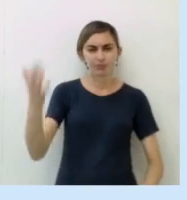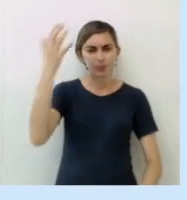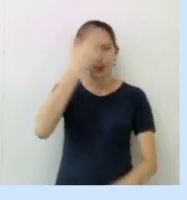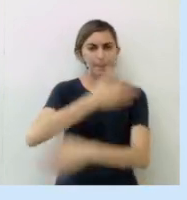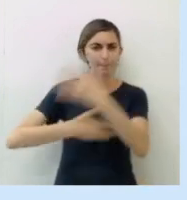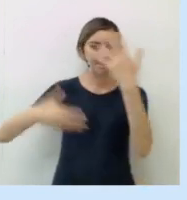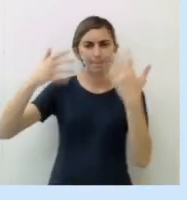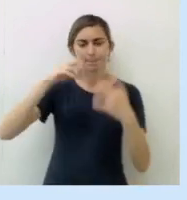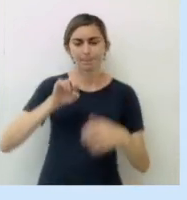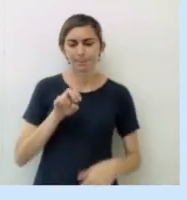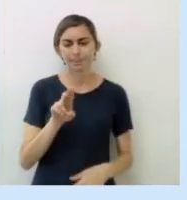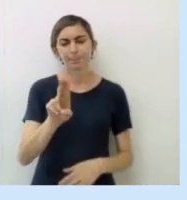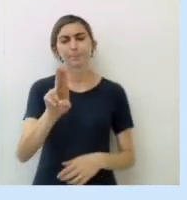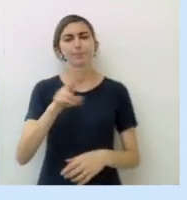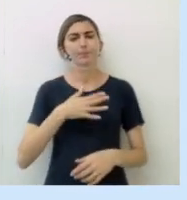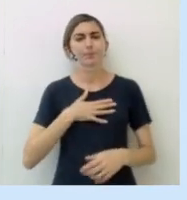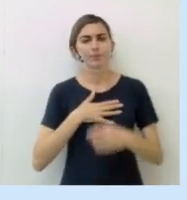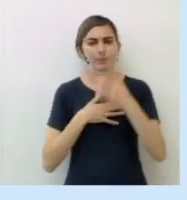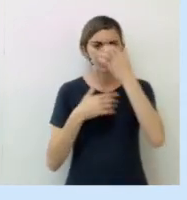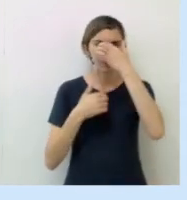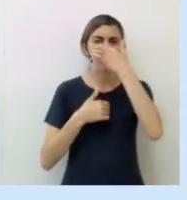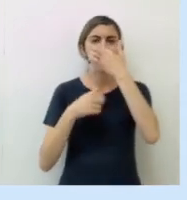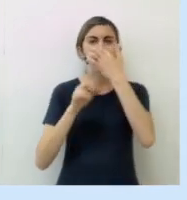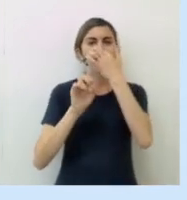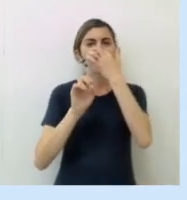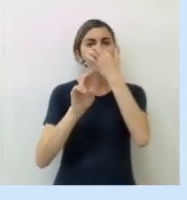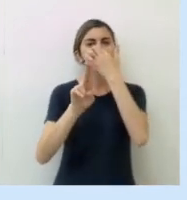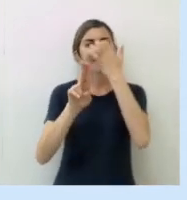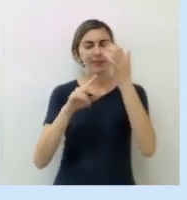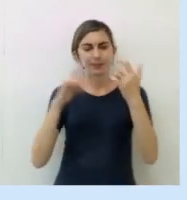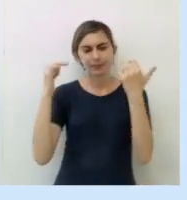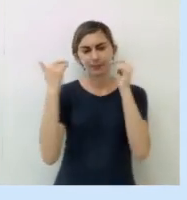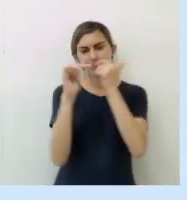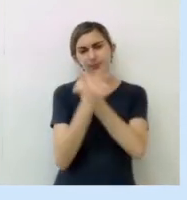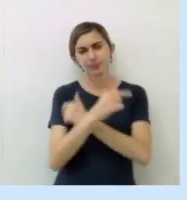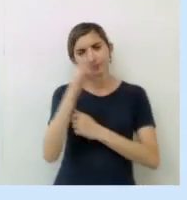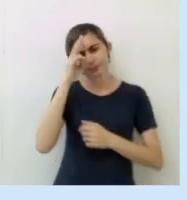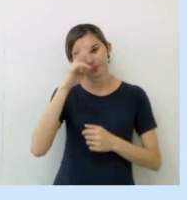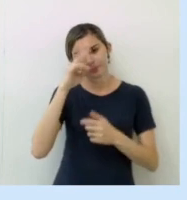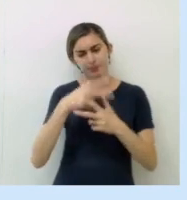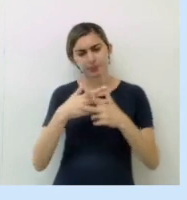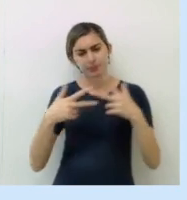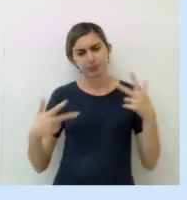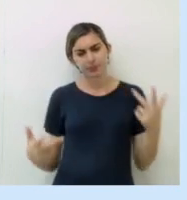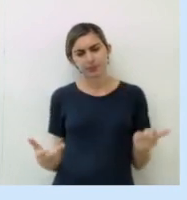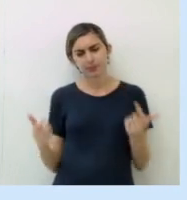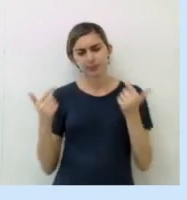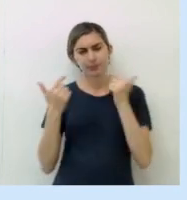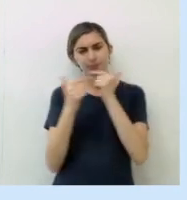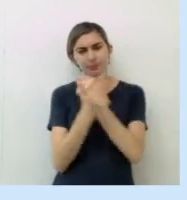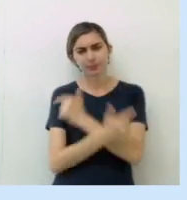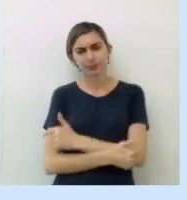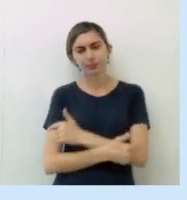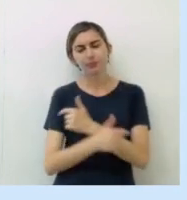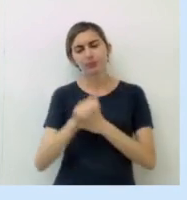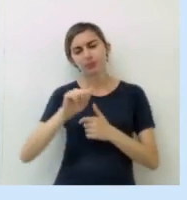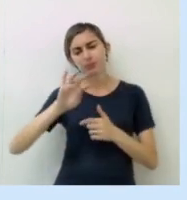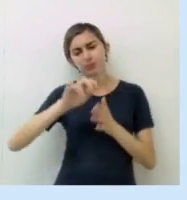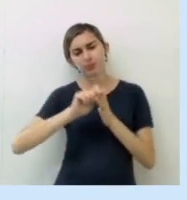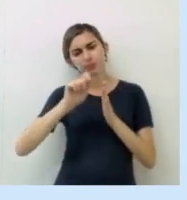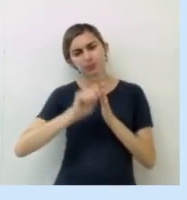e há o eu lírico. Lembrar que uma coisa é o eu lírico, a outra coisa é o